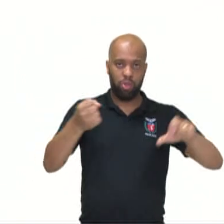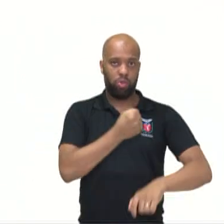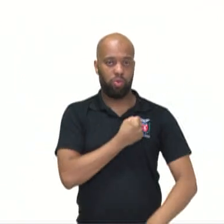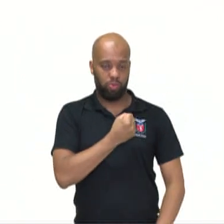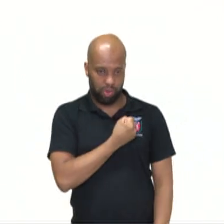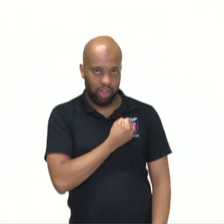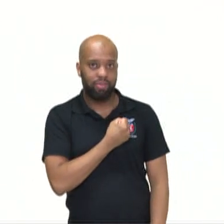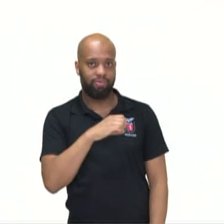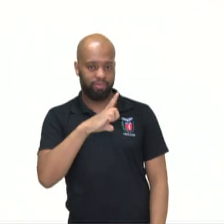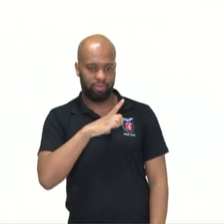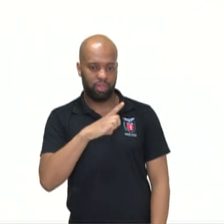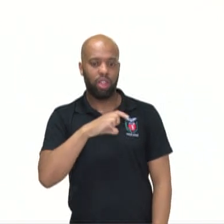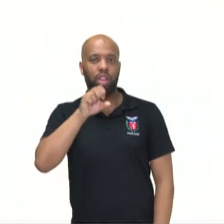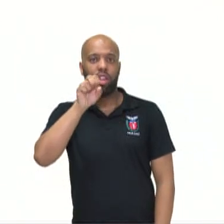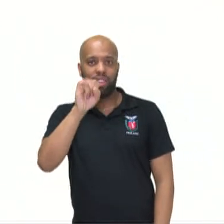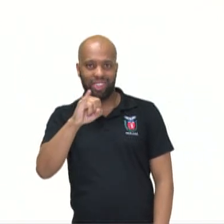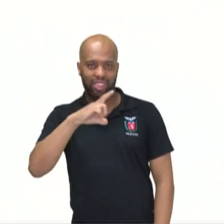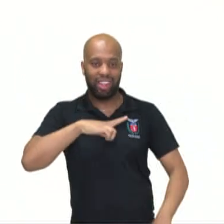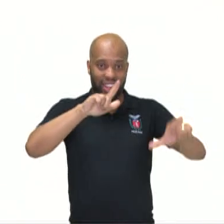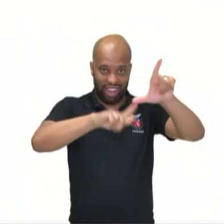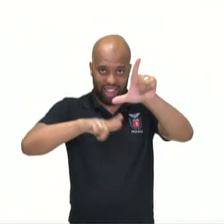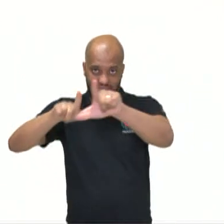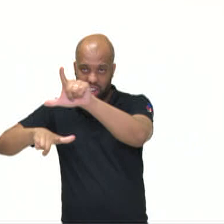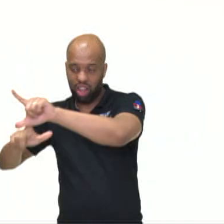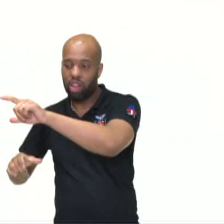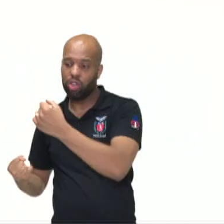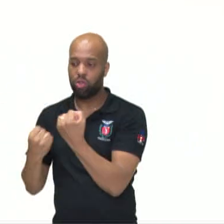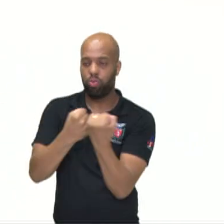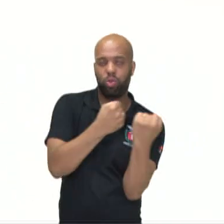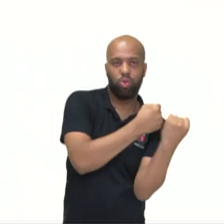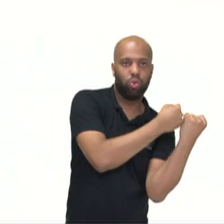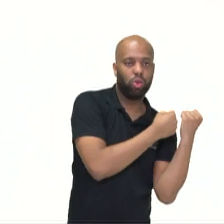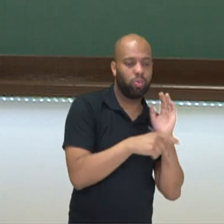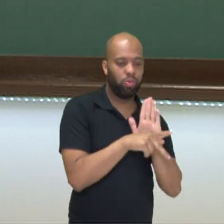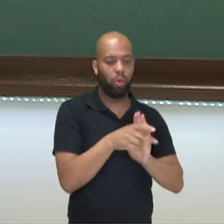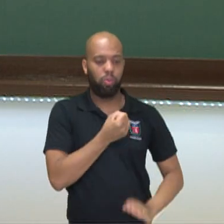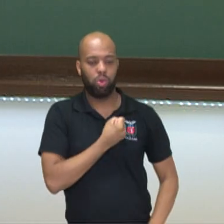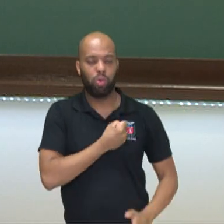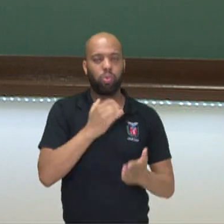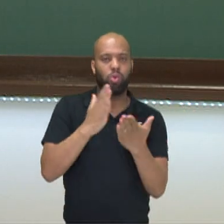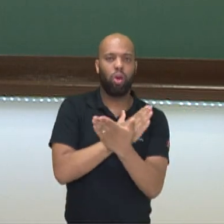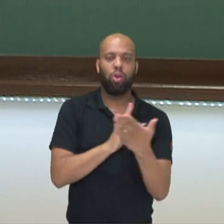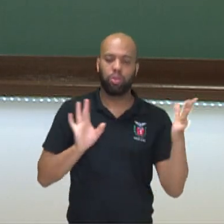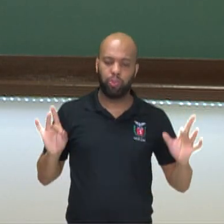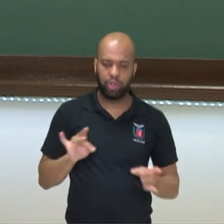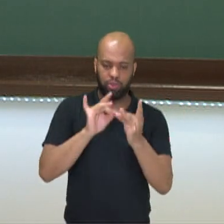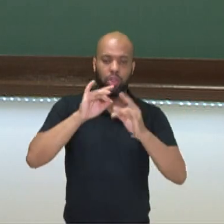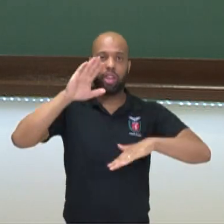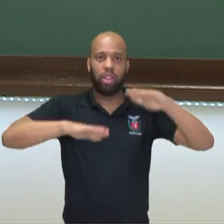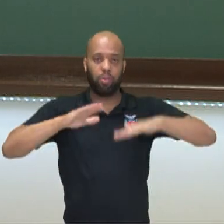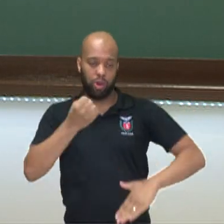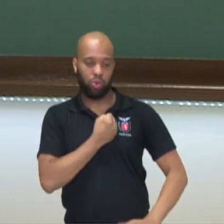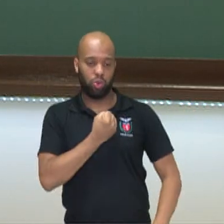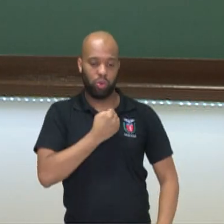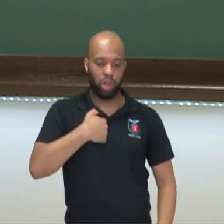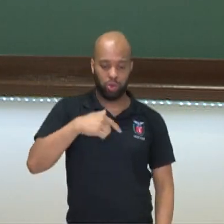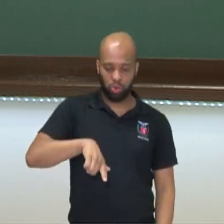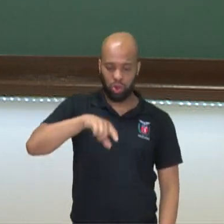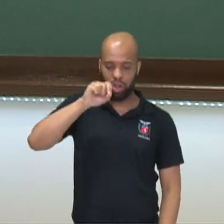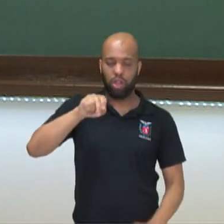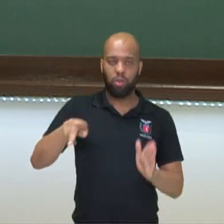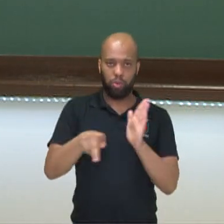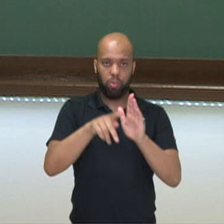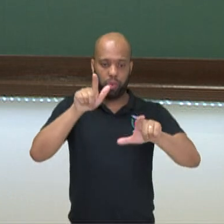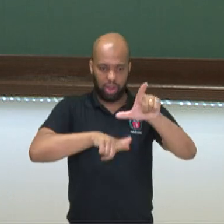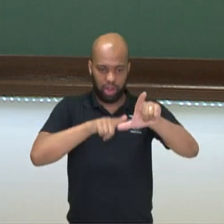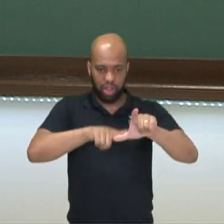né? Quando substituímos as variáveis por números específicos. Então, de acordo com o número que eu escolher para a variável, a minha expressão algébrica vai